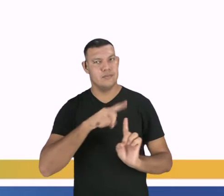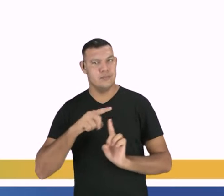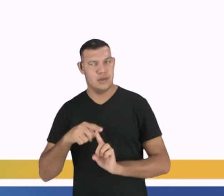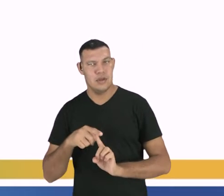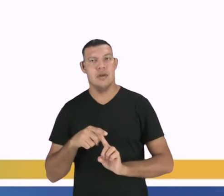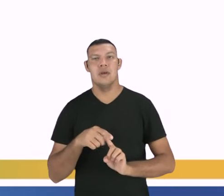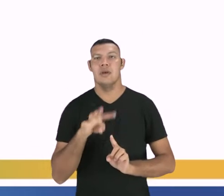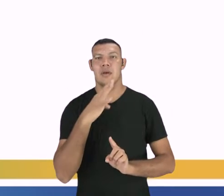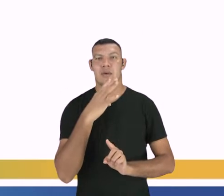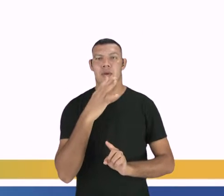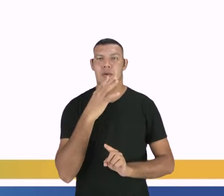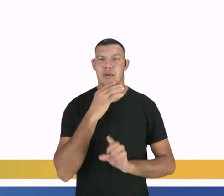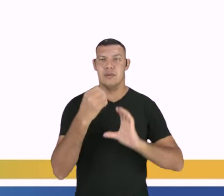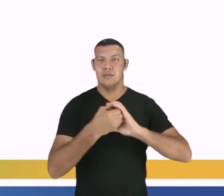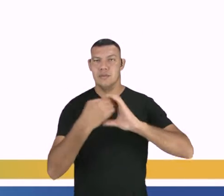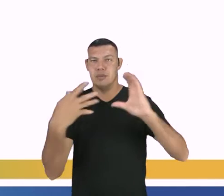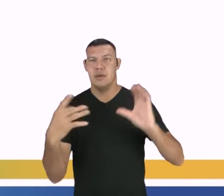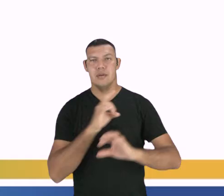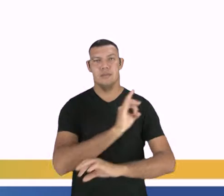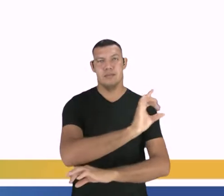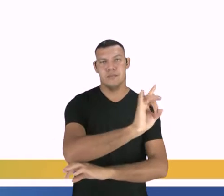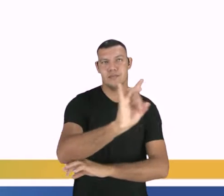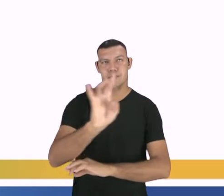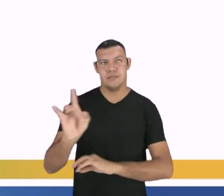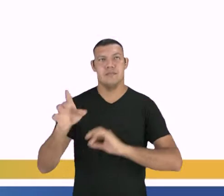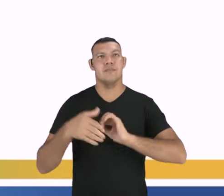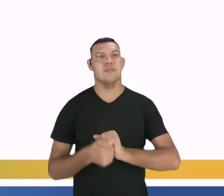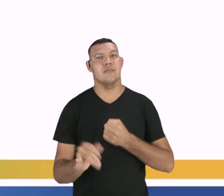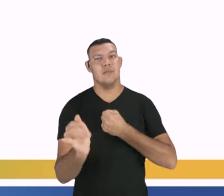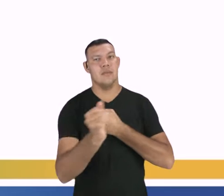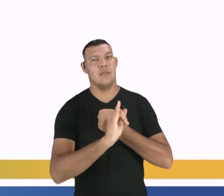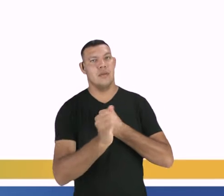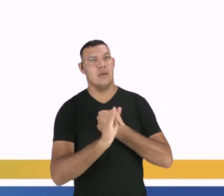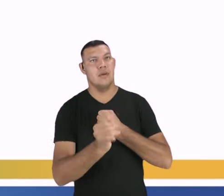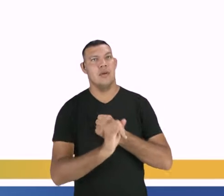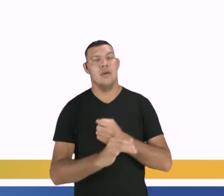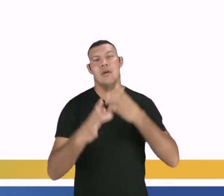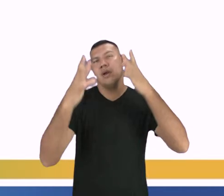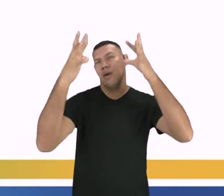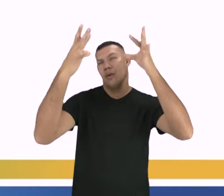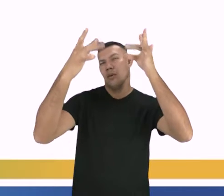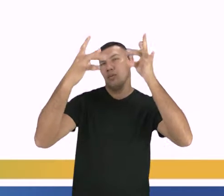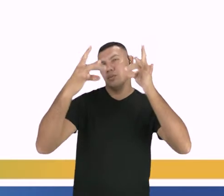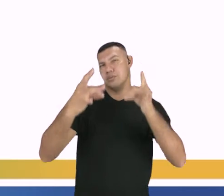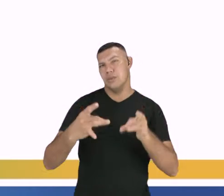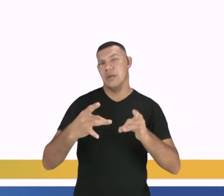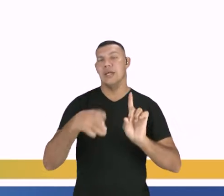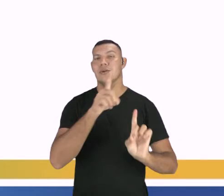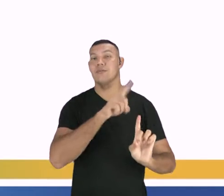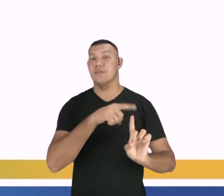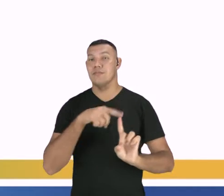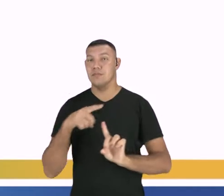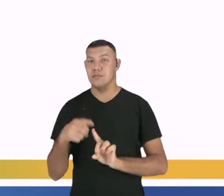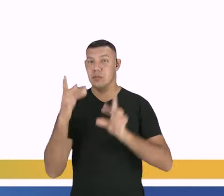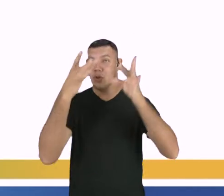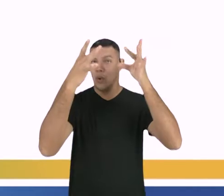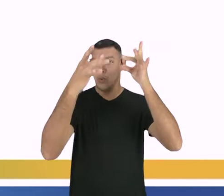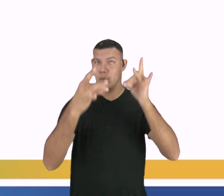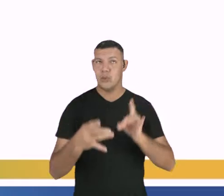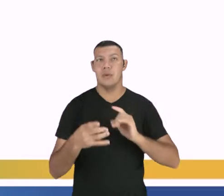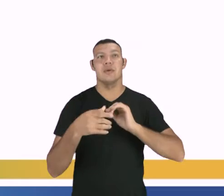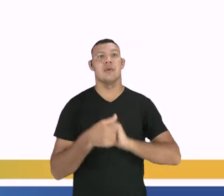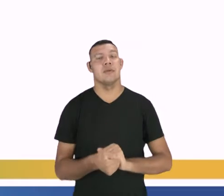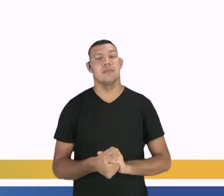características de cada um deles. Crônica descritiva, que aí a gente entra na tipologia, na descrição. A